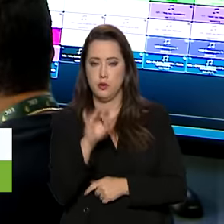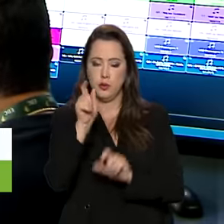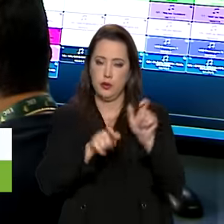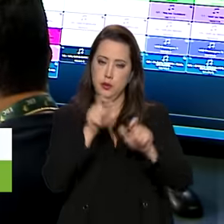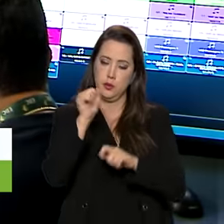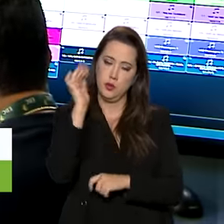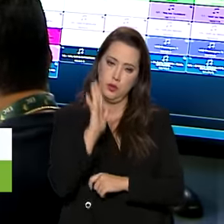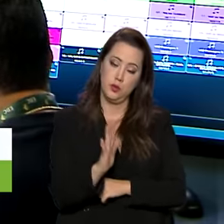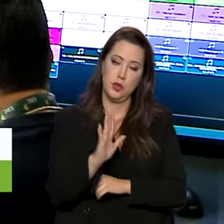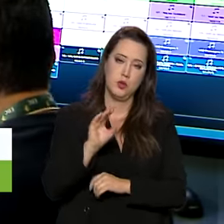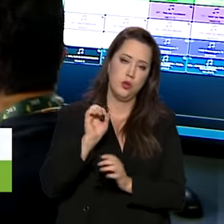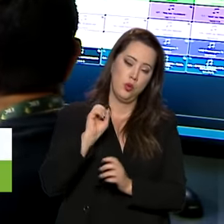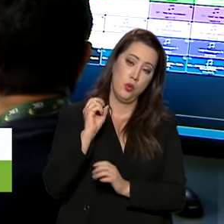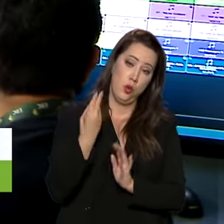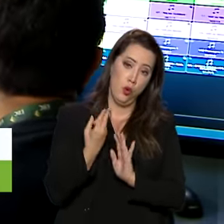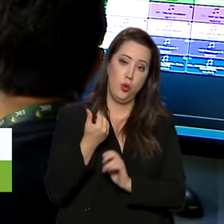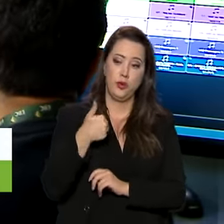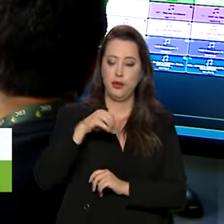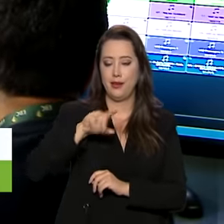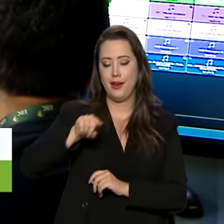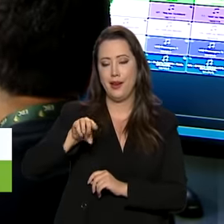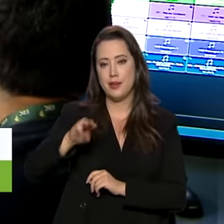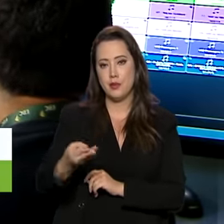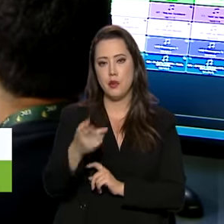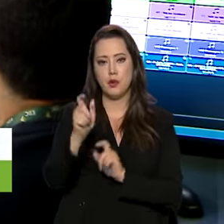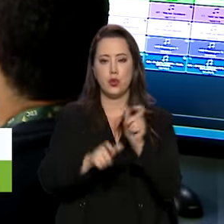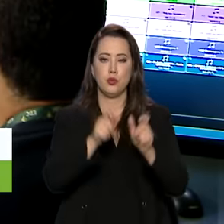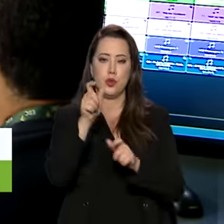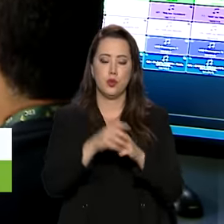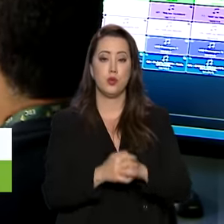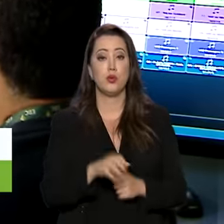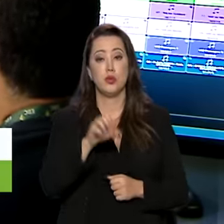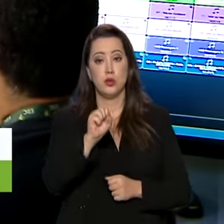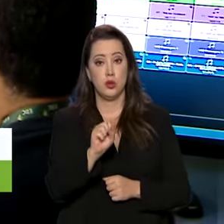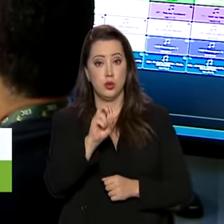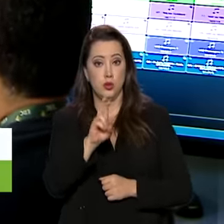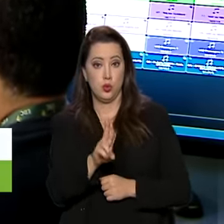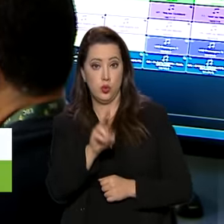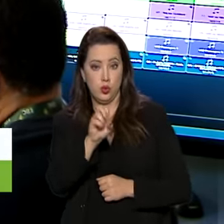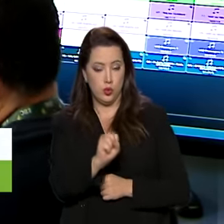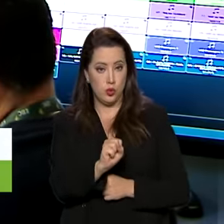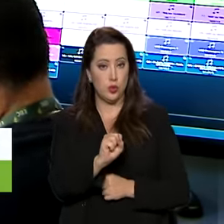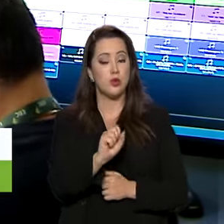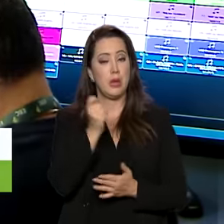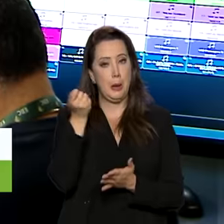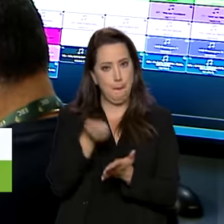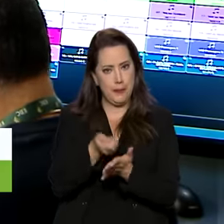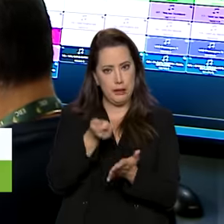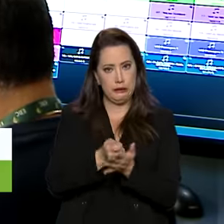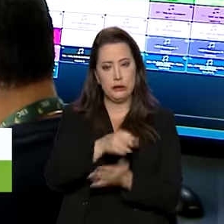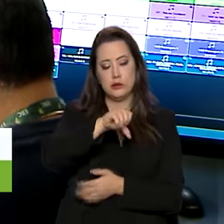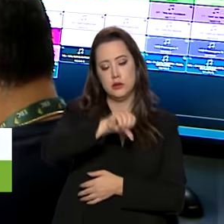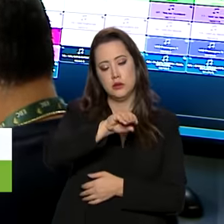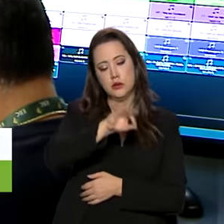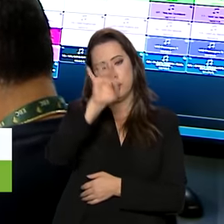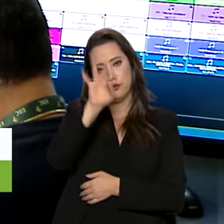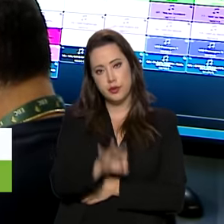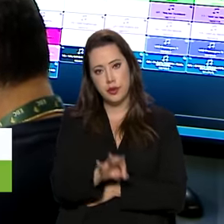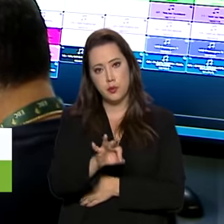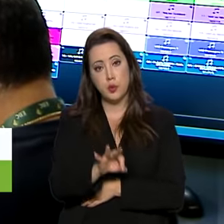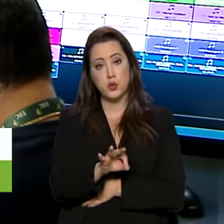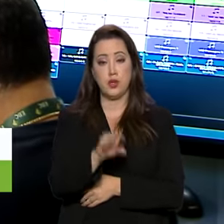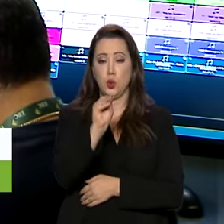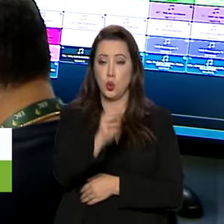ou 10 milhões de pessoas o SUS é o responsável pelo financiamento de cerca de noventa porcento